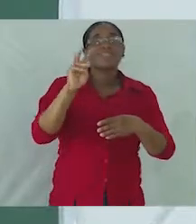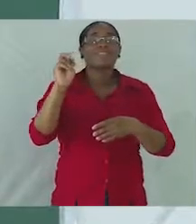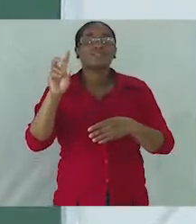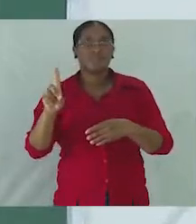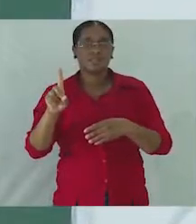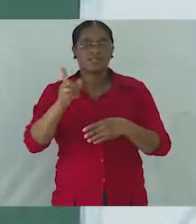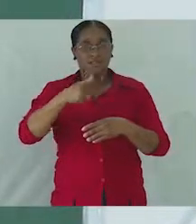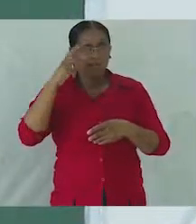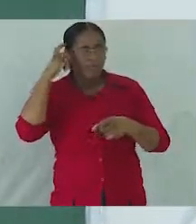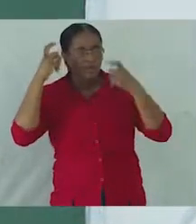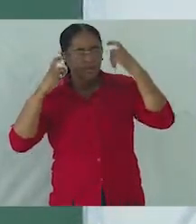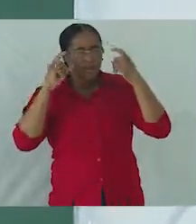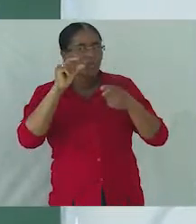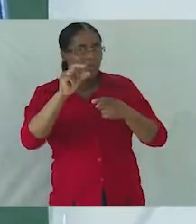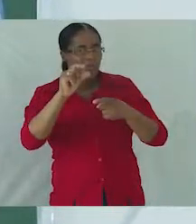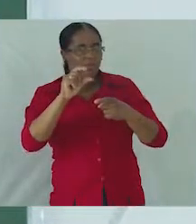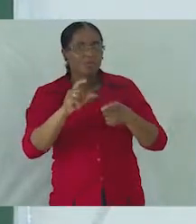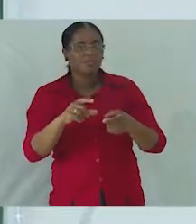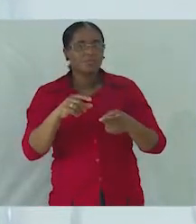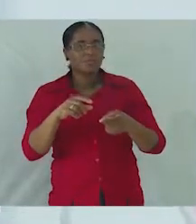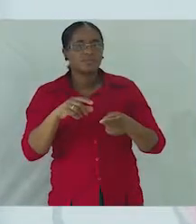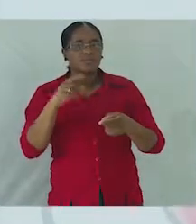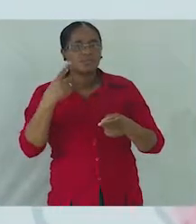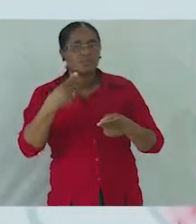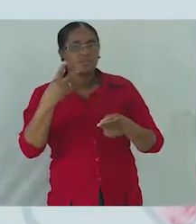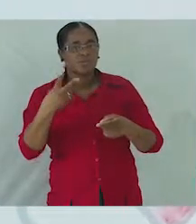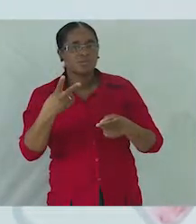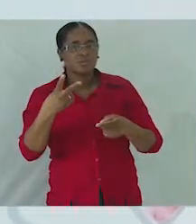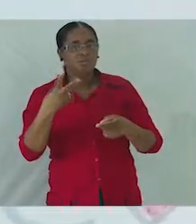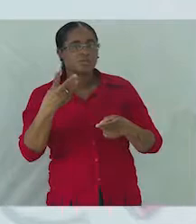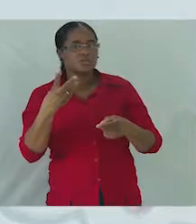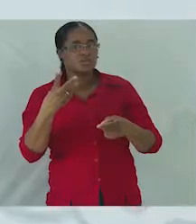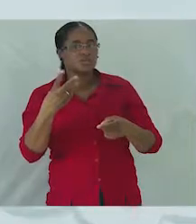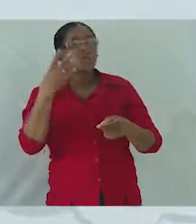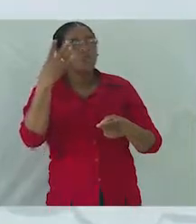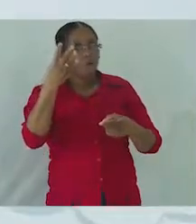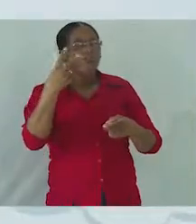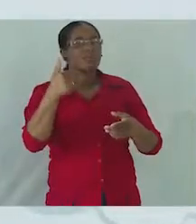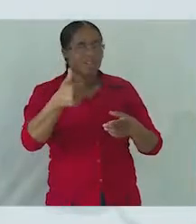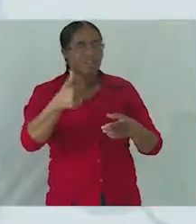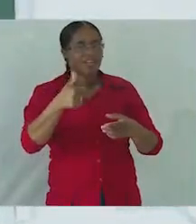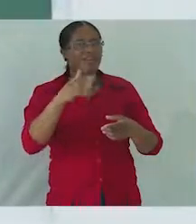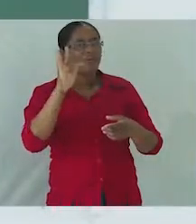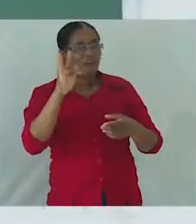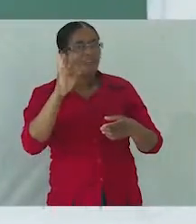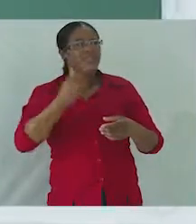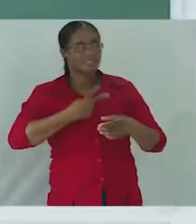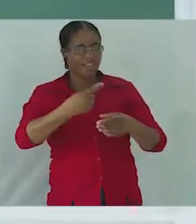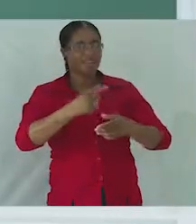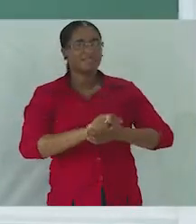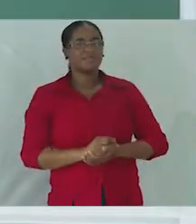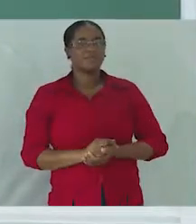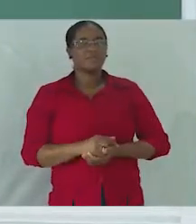Vamos pensar um bocadinho. Um não, dois... O 4, não é? Será?